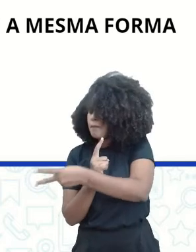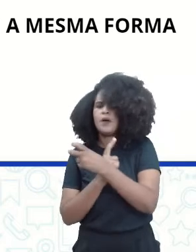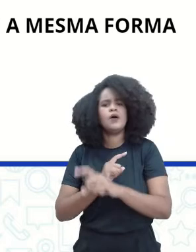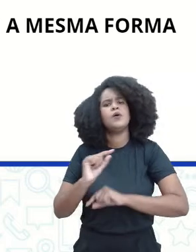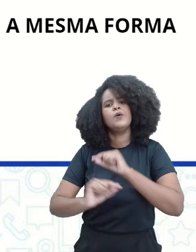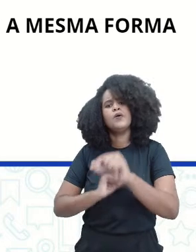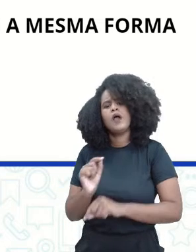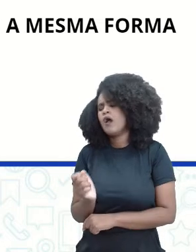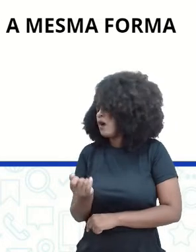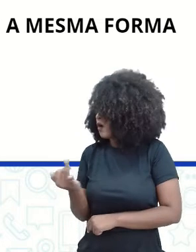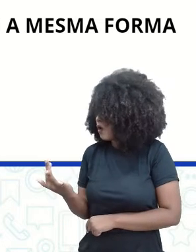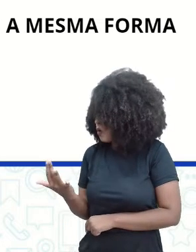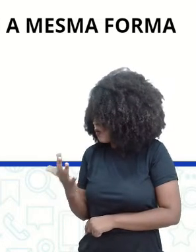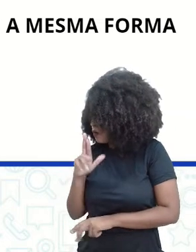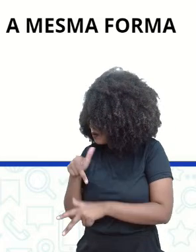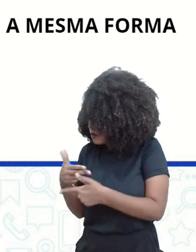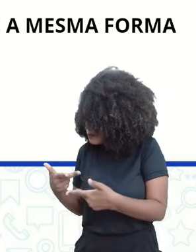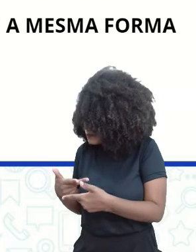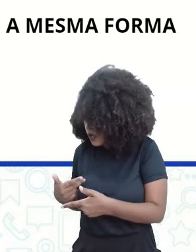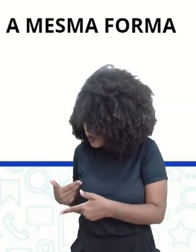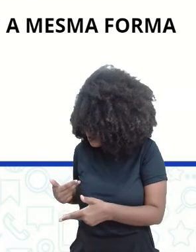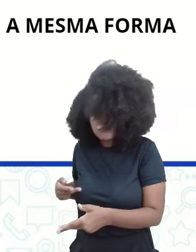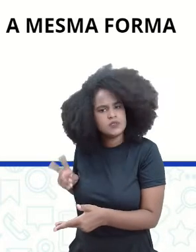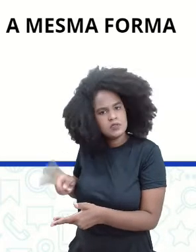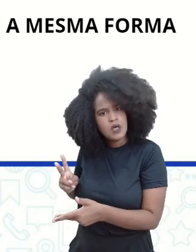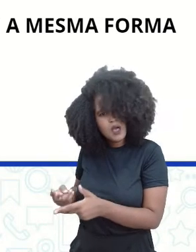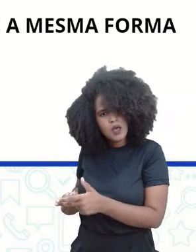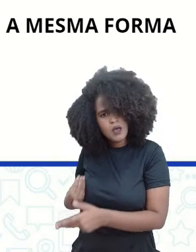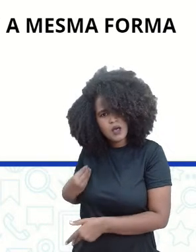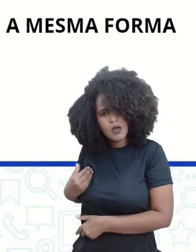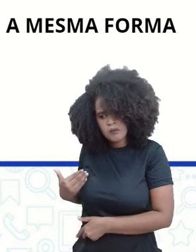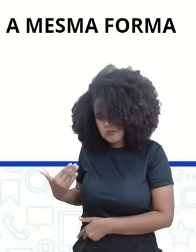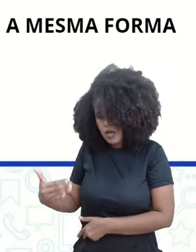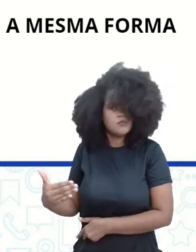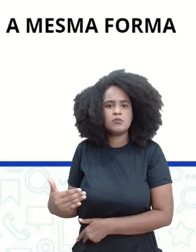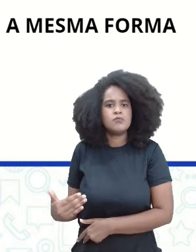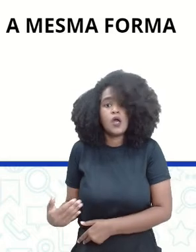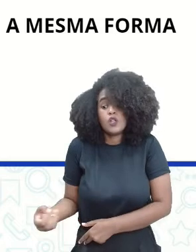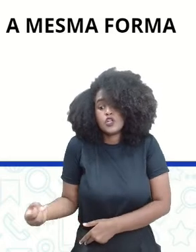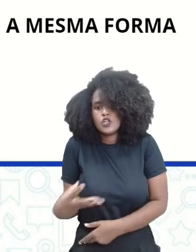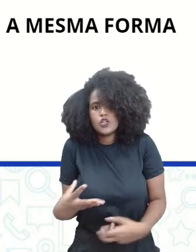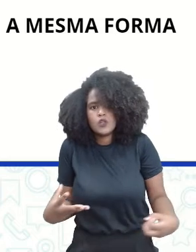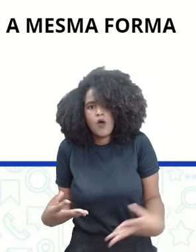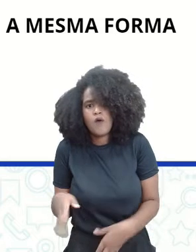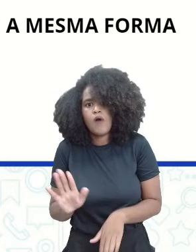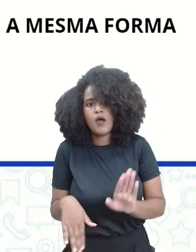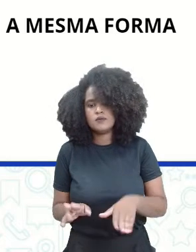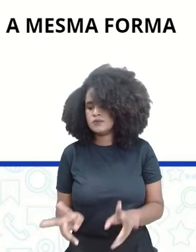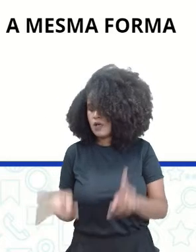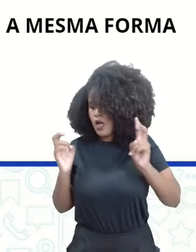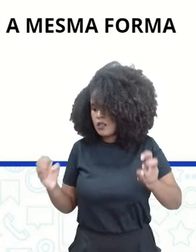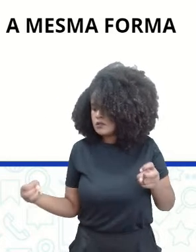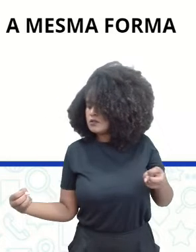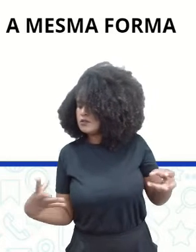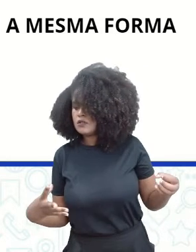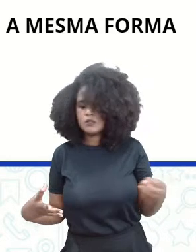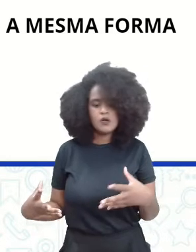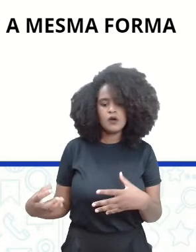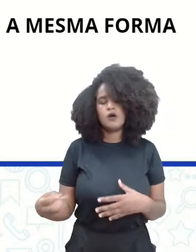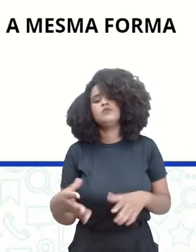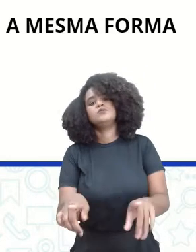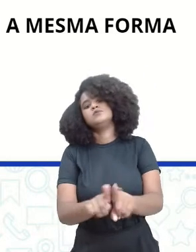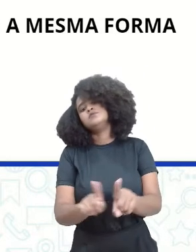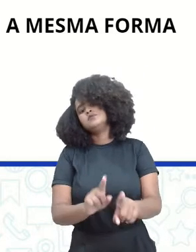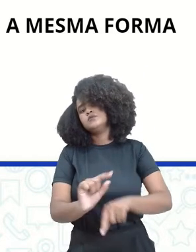existem algumas espécies que nem sempre existiram, quer dizer, aparecem espécies novas, era assim que eles perceberam, e depois que